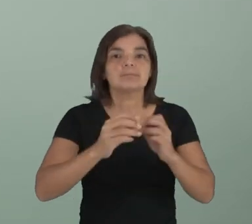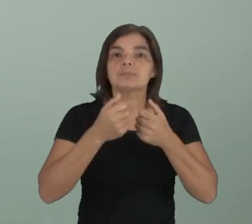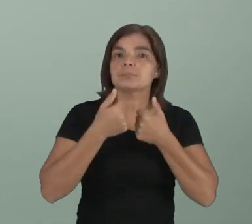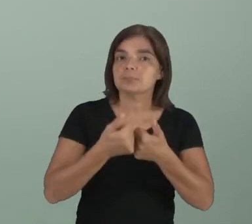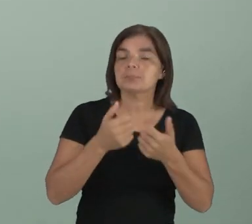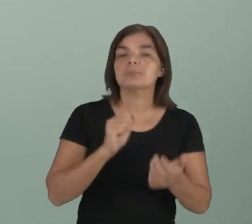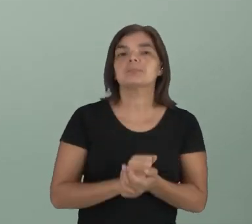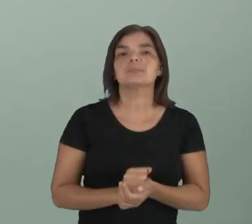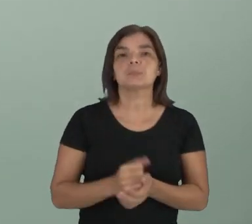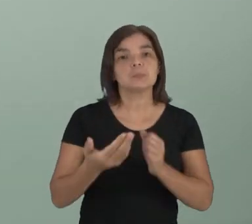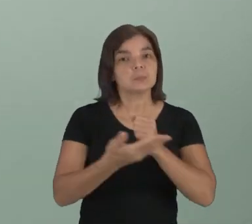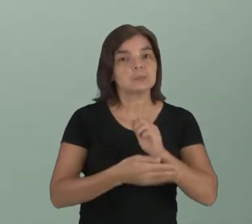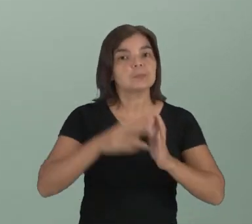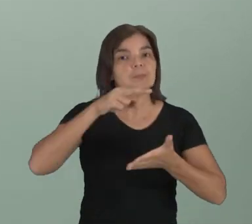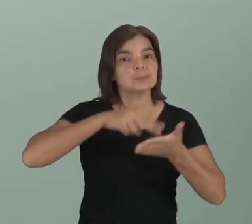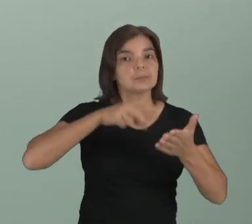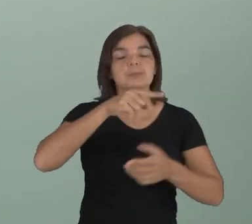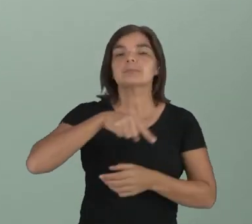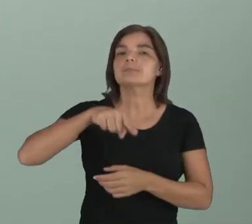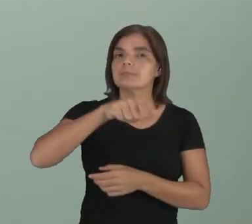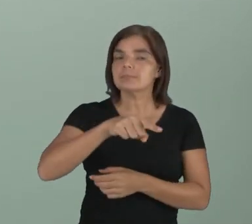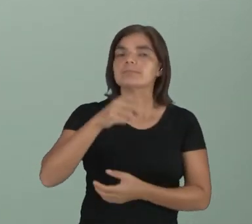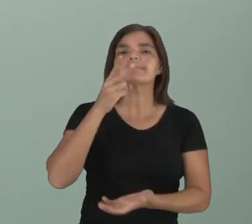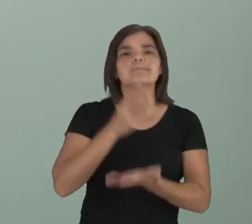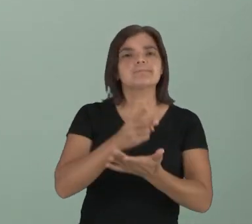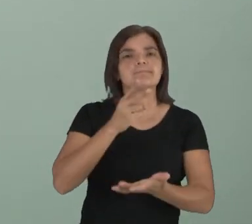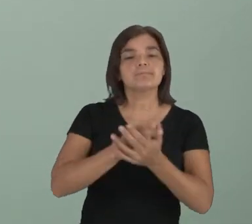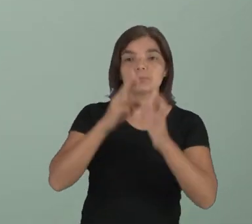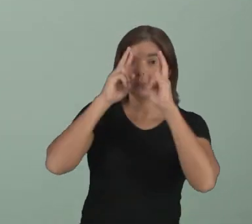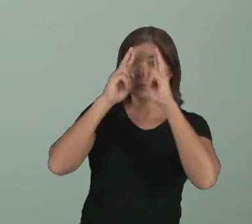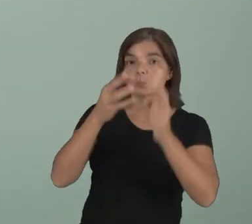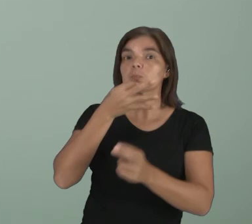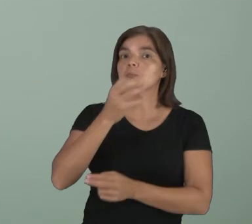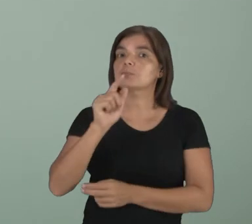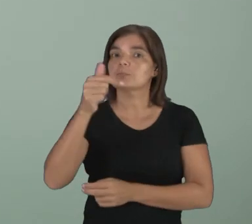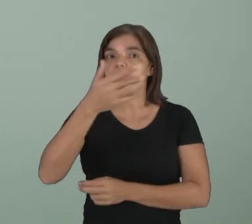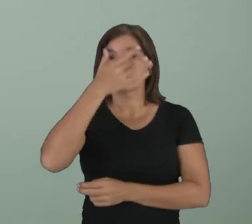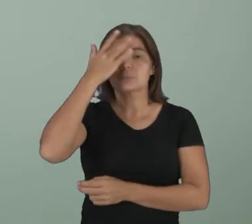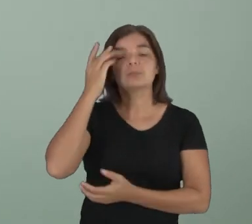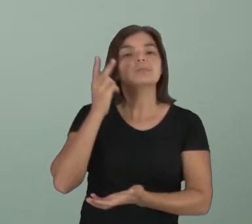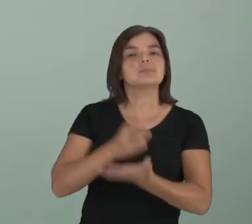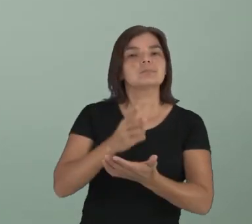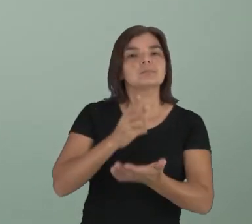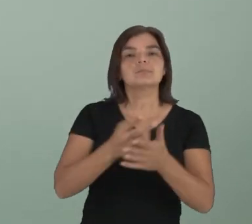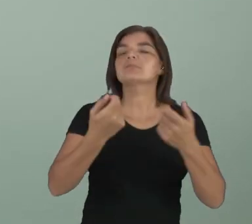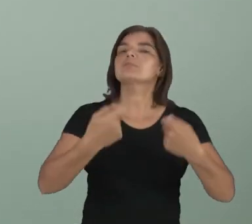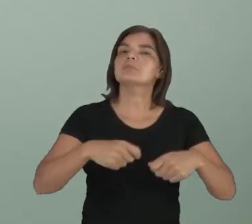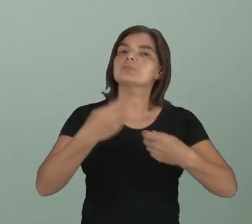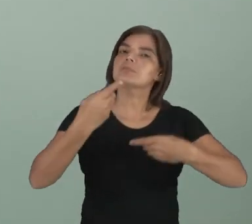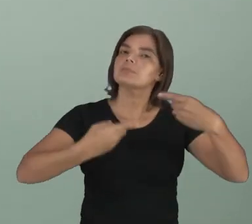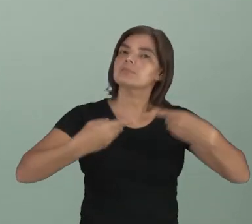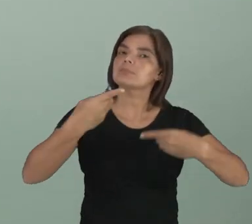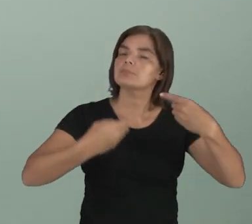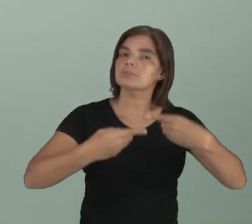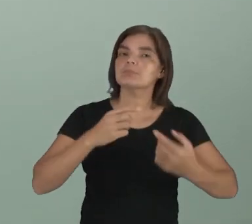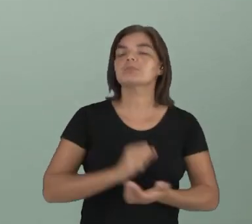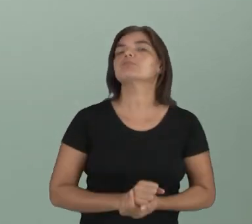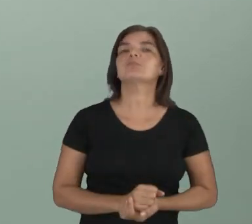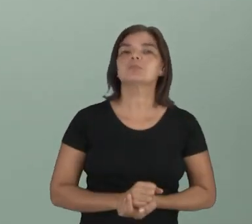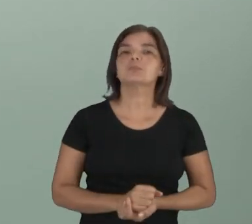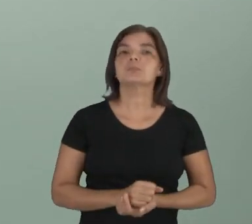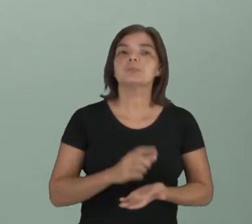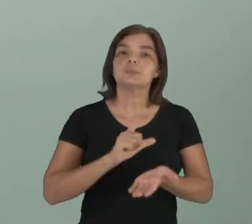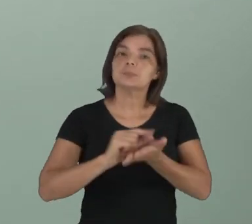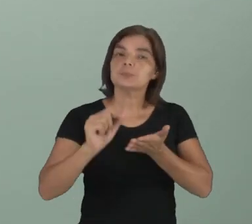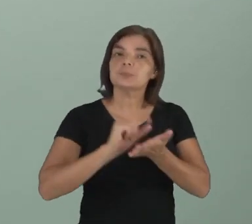elaborados, embasados, para que vocês sempre respeitem a opinião do outro. Sempre é necessário um debate acerca de